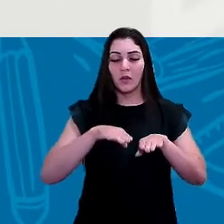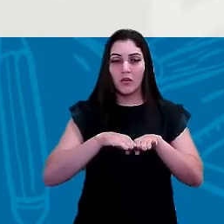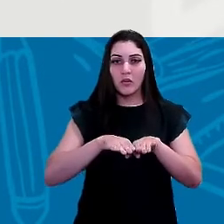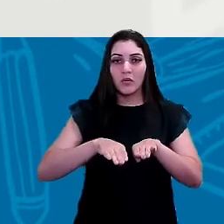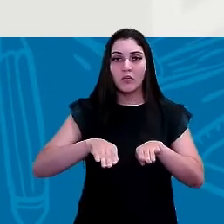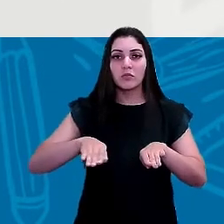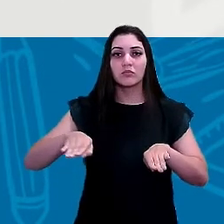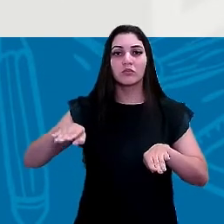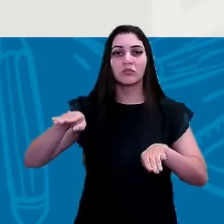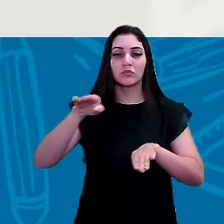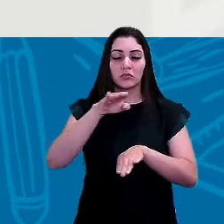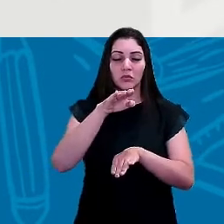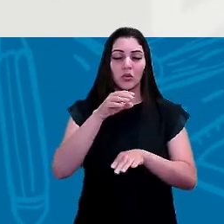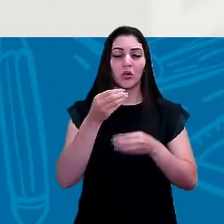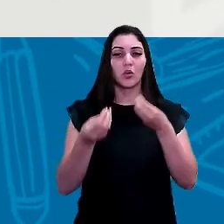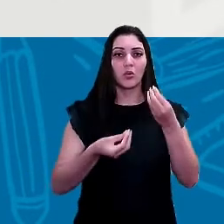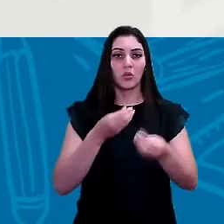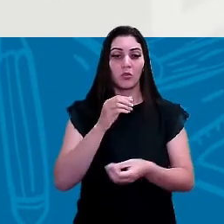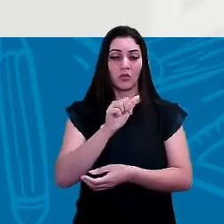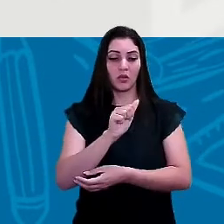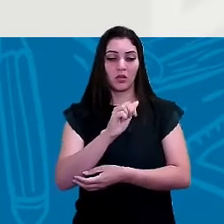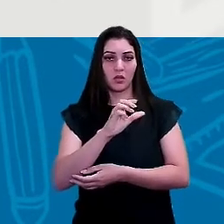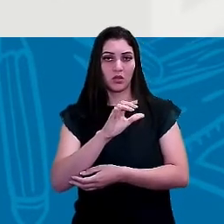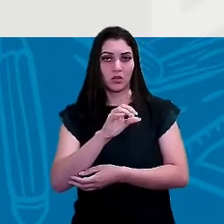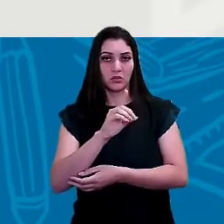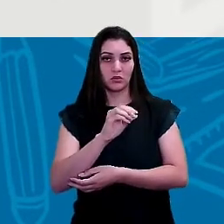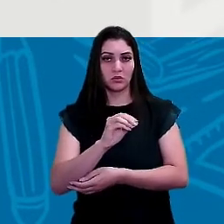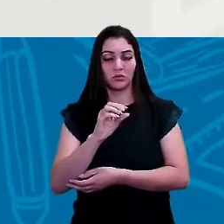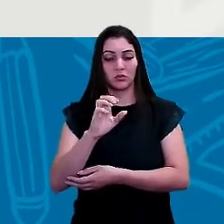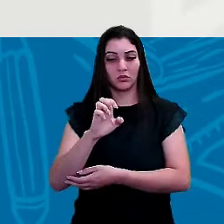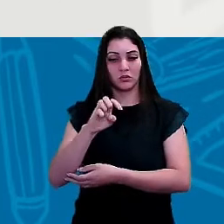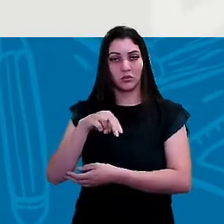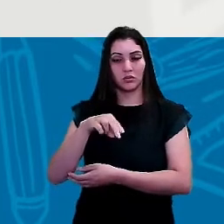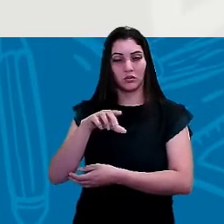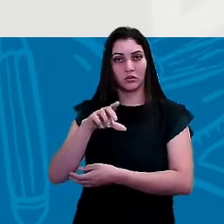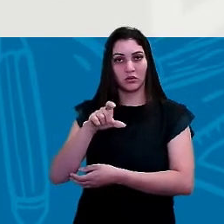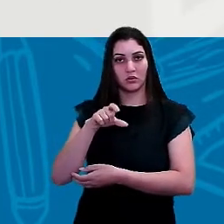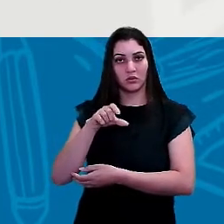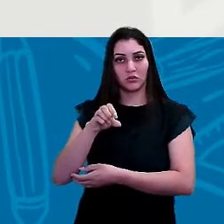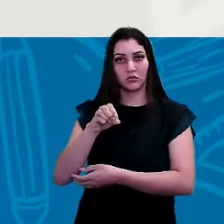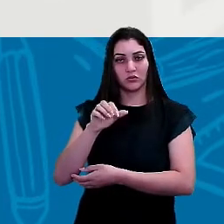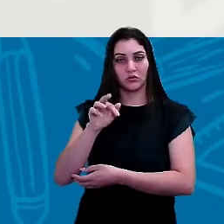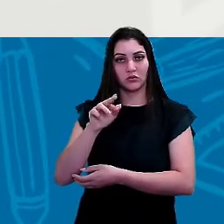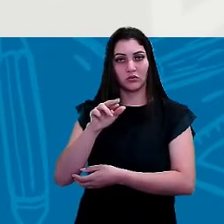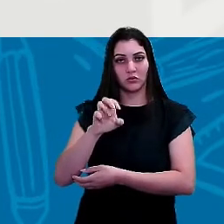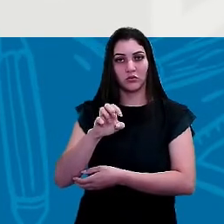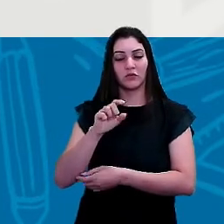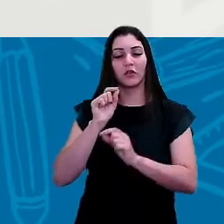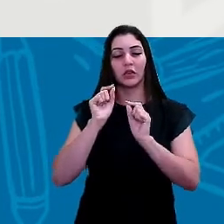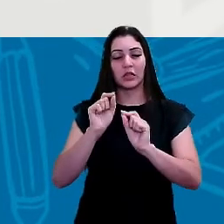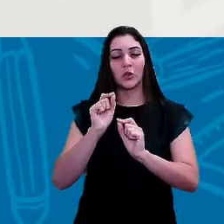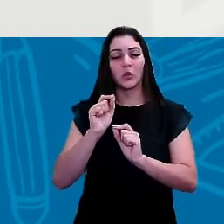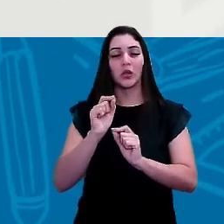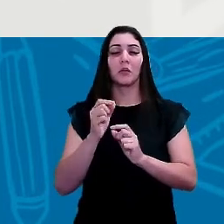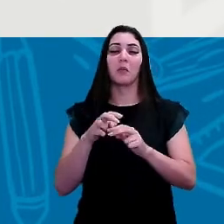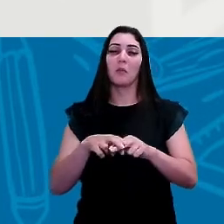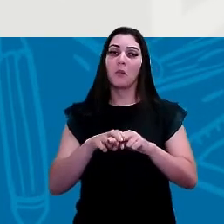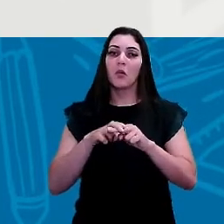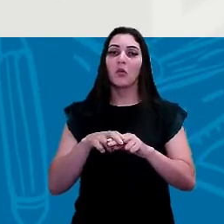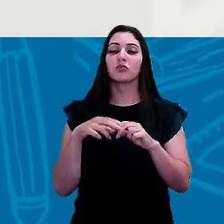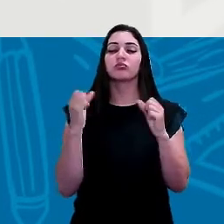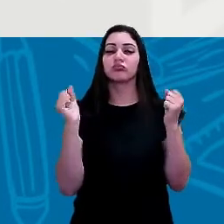ácidos como o dióxido de enxofre, né, que proveniente das fábricas, né, que